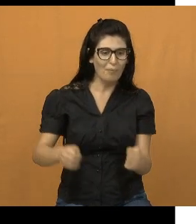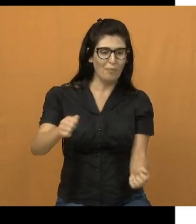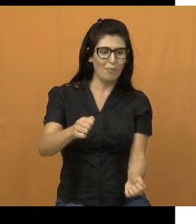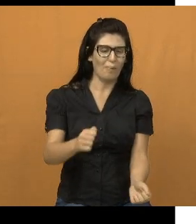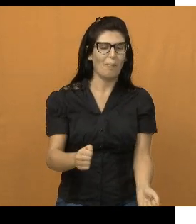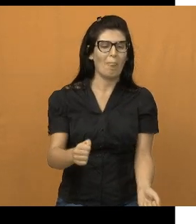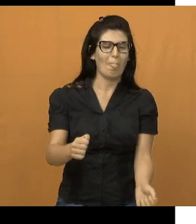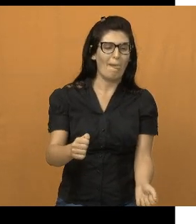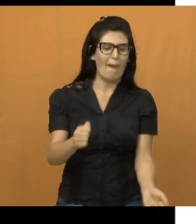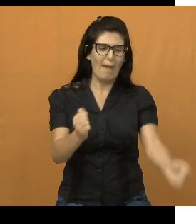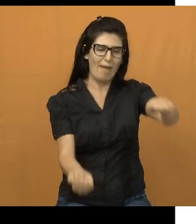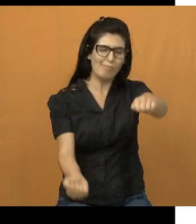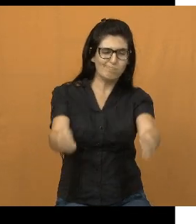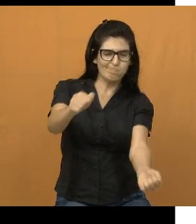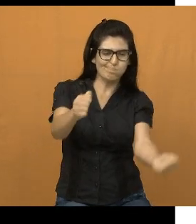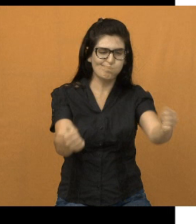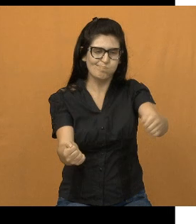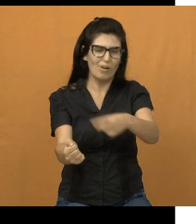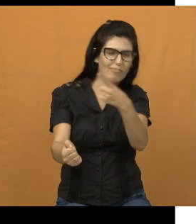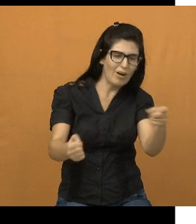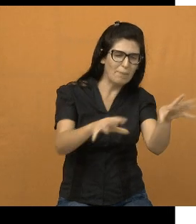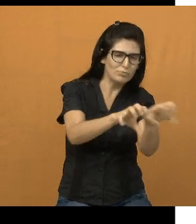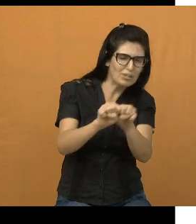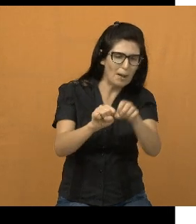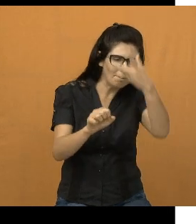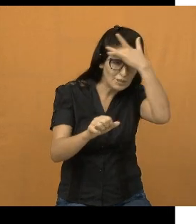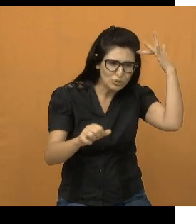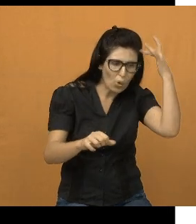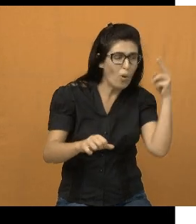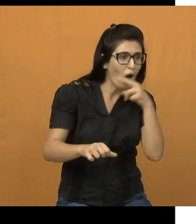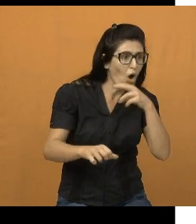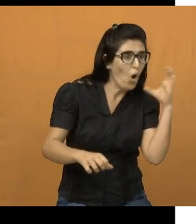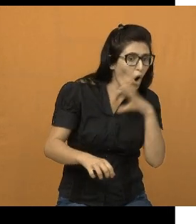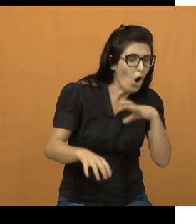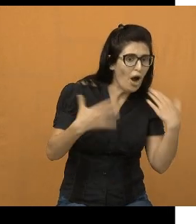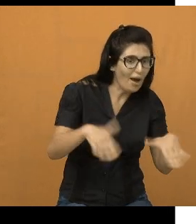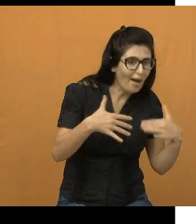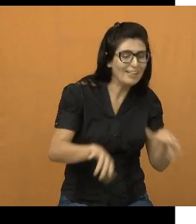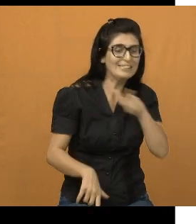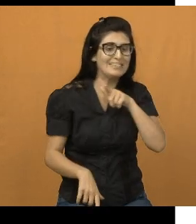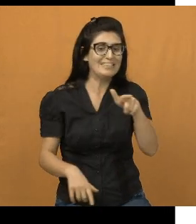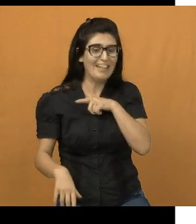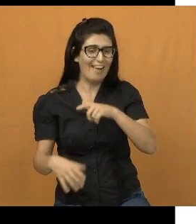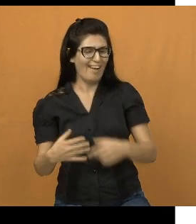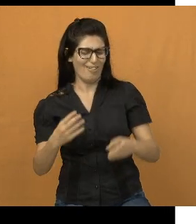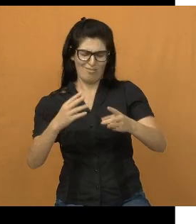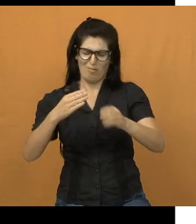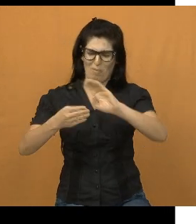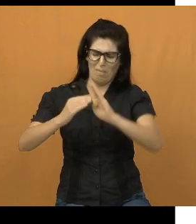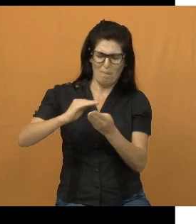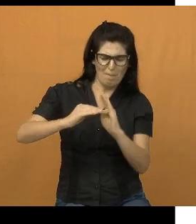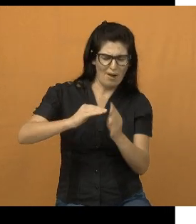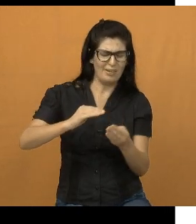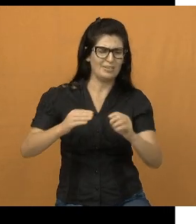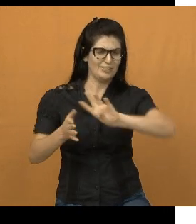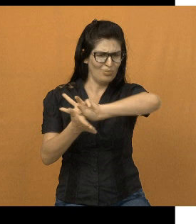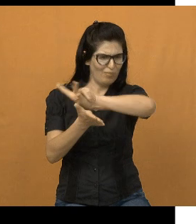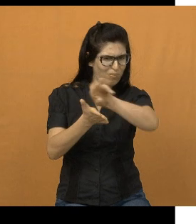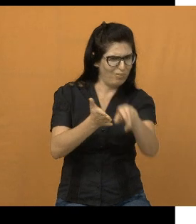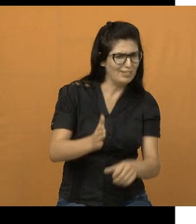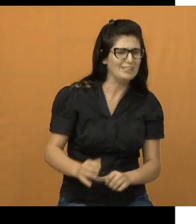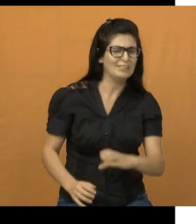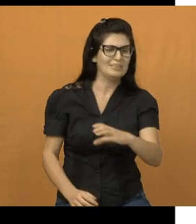Nós temos unidades de suporte básico no Cidade de Salvador, Santa Cruz dos Lázaros e Parque